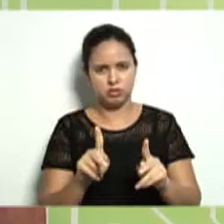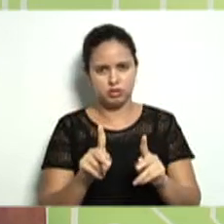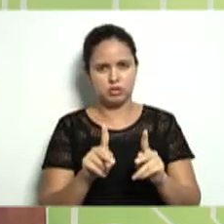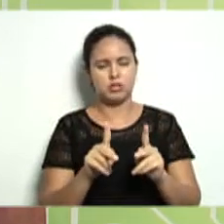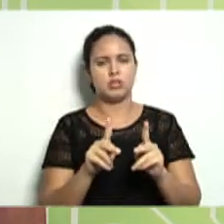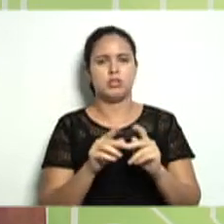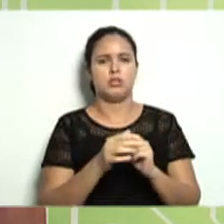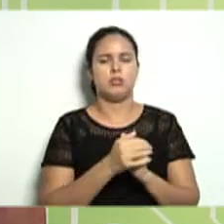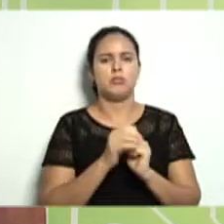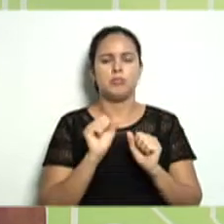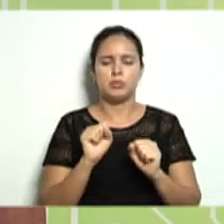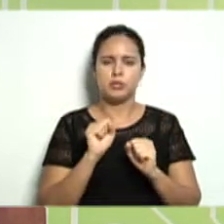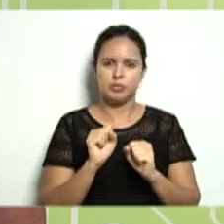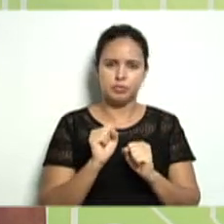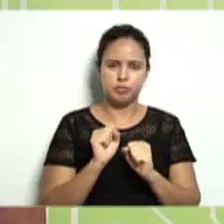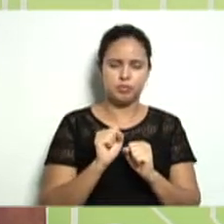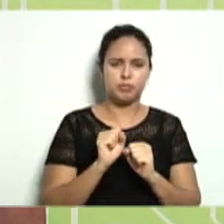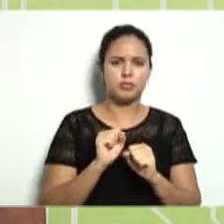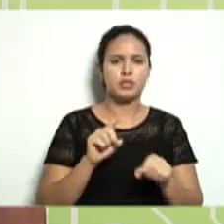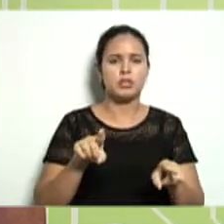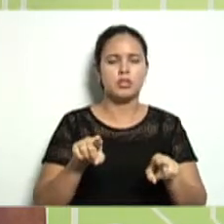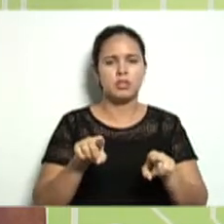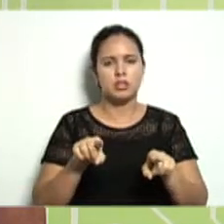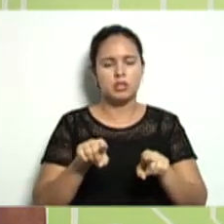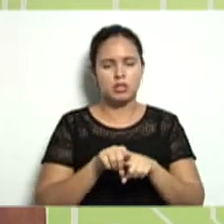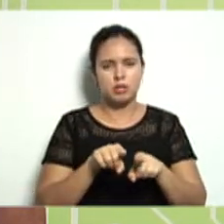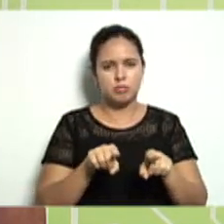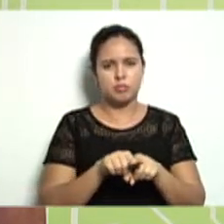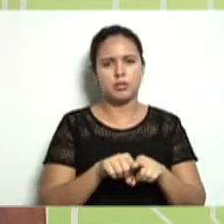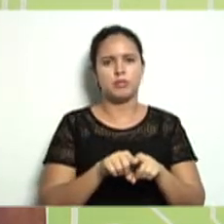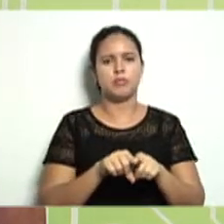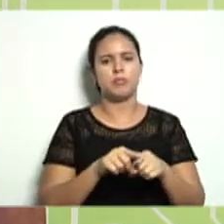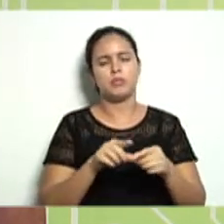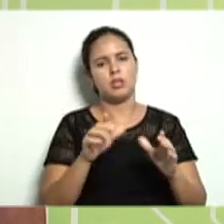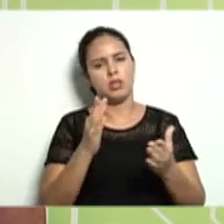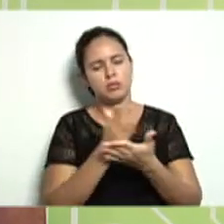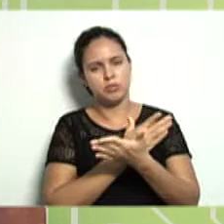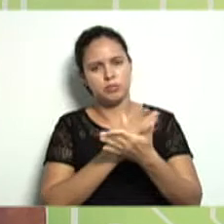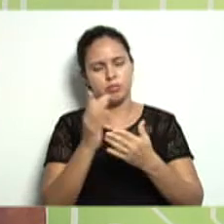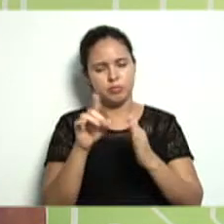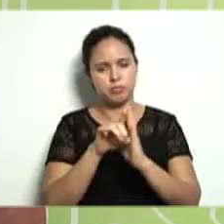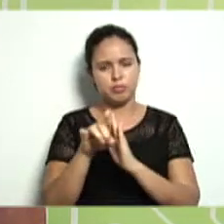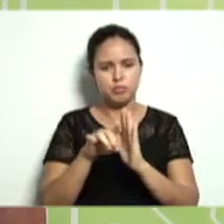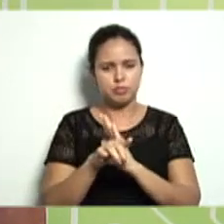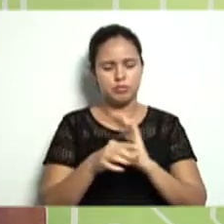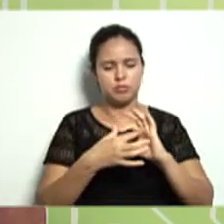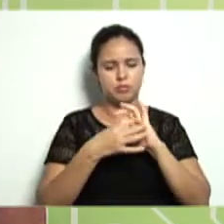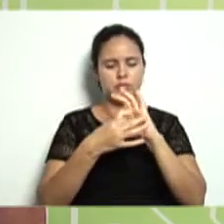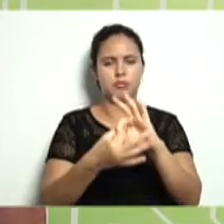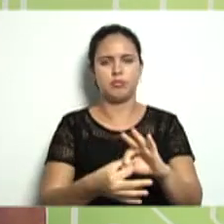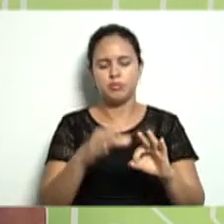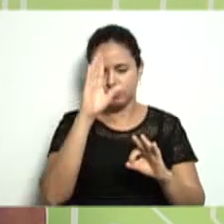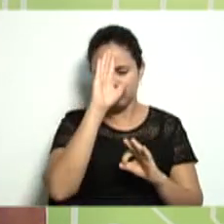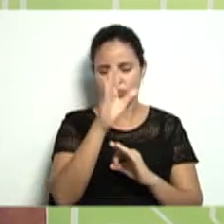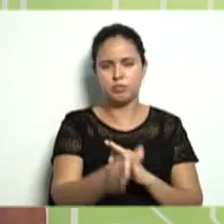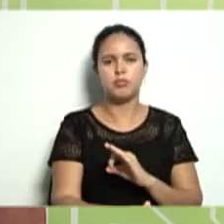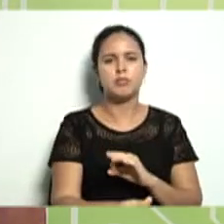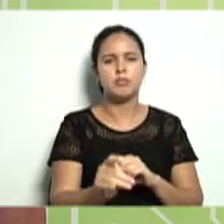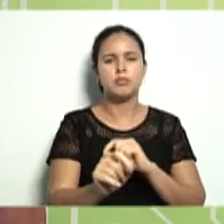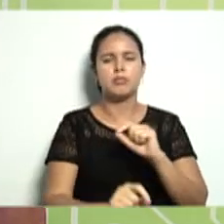sanar essas dúvidas lá. E nós vamos trabalhar algumas questões ligadas diretamente ao que